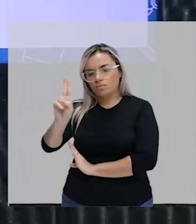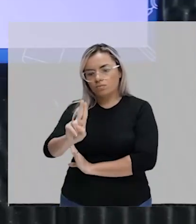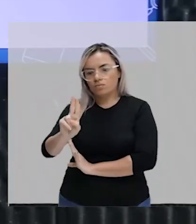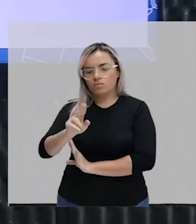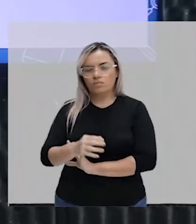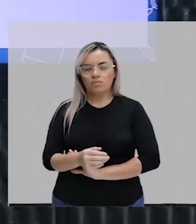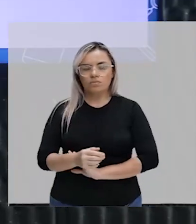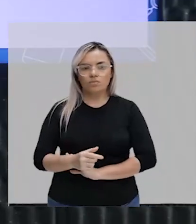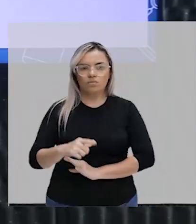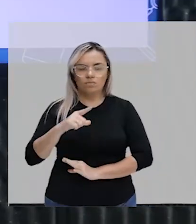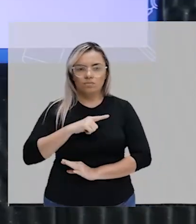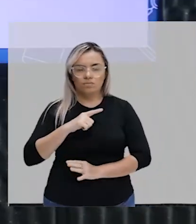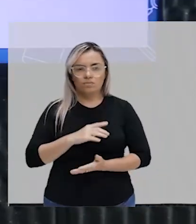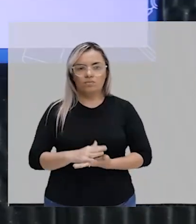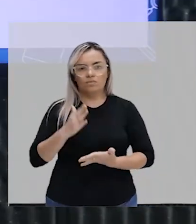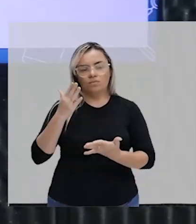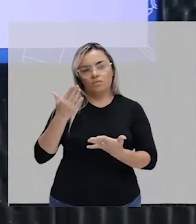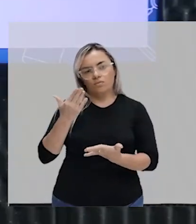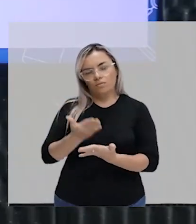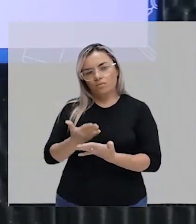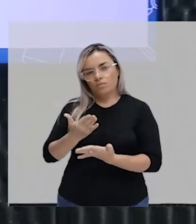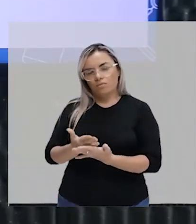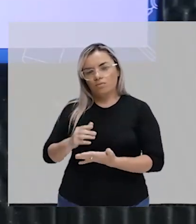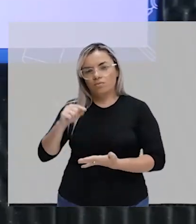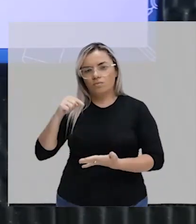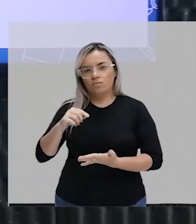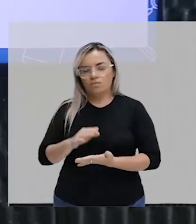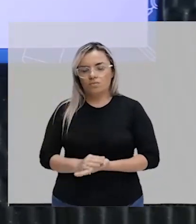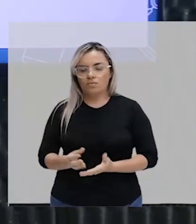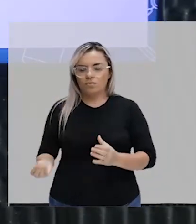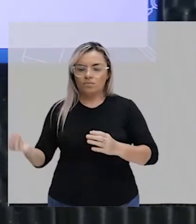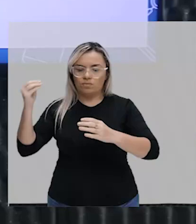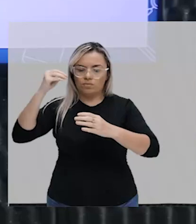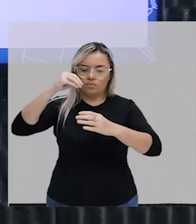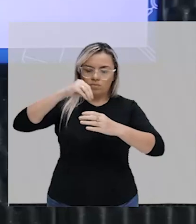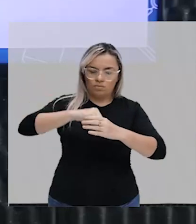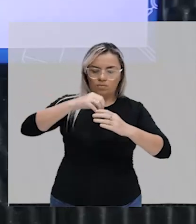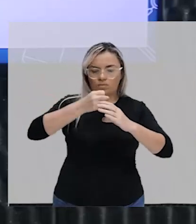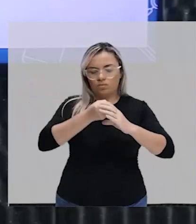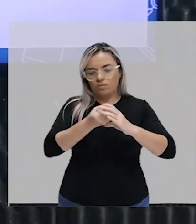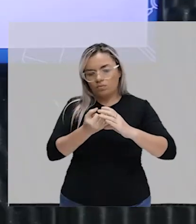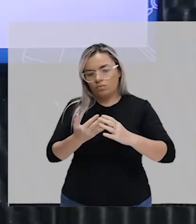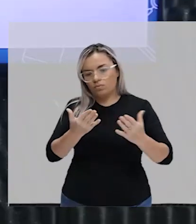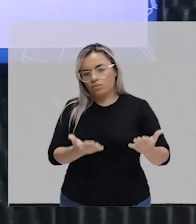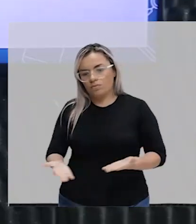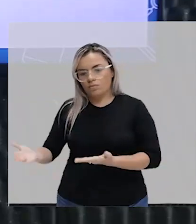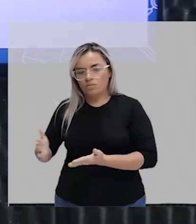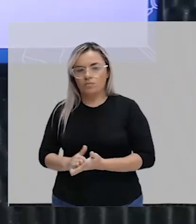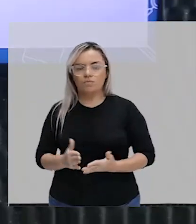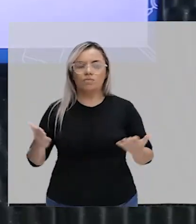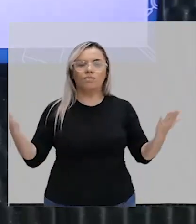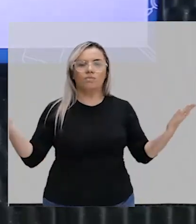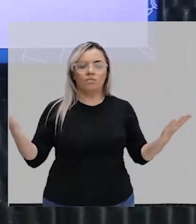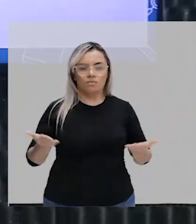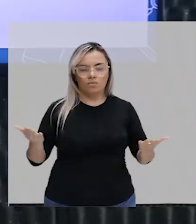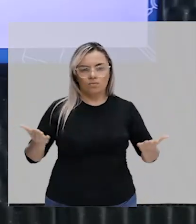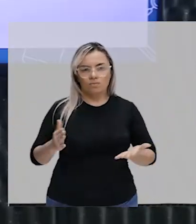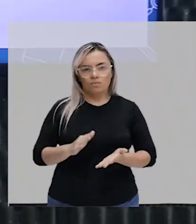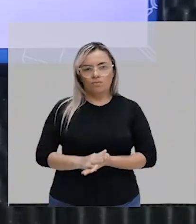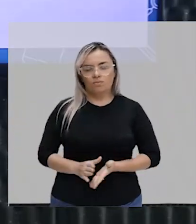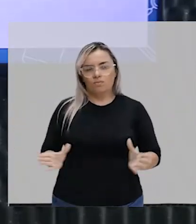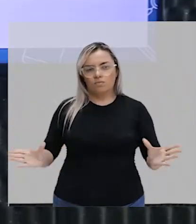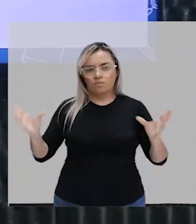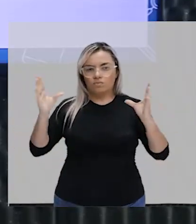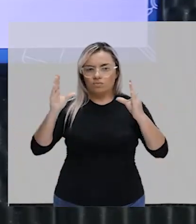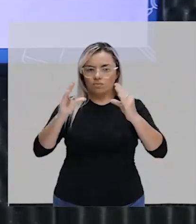você estiver trabalhando com a relação de inclusão. Quais são eles? Agora, né, como eu disse para você, é o